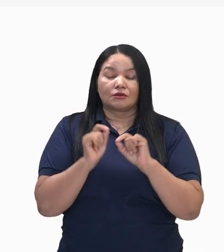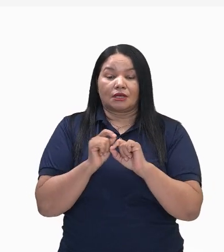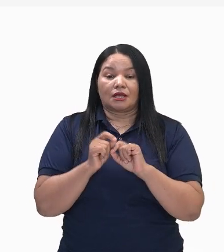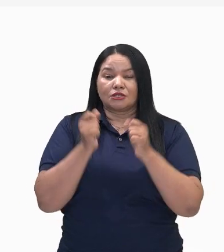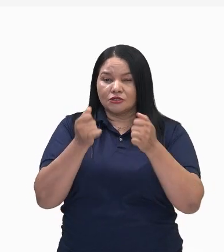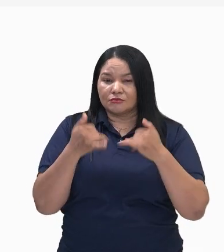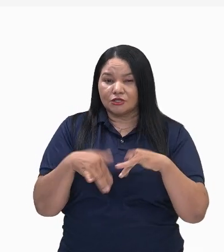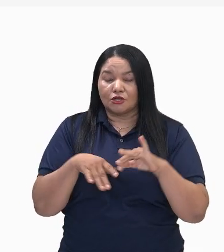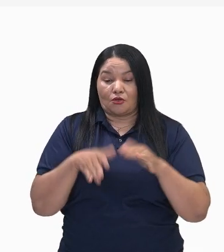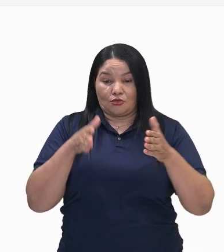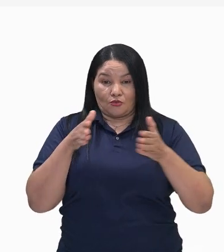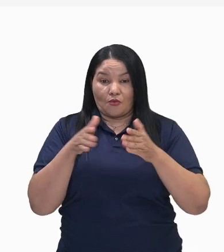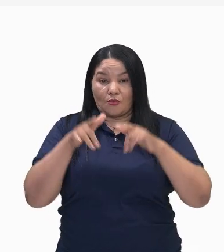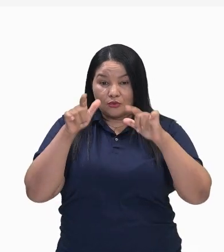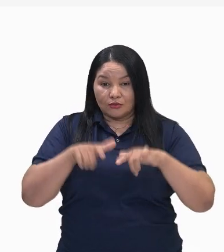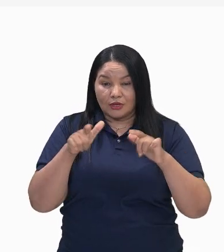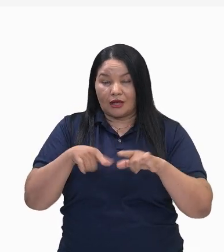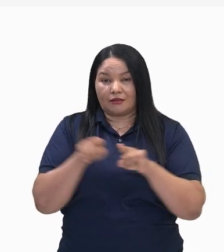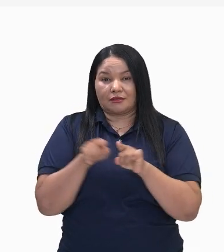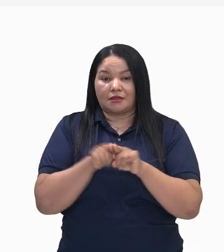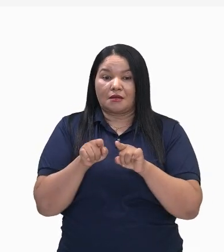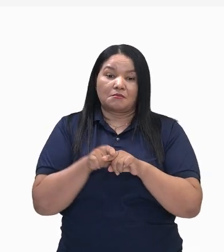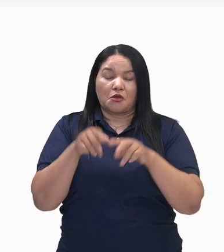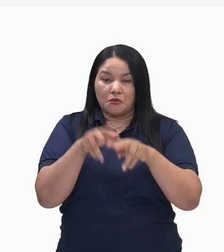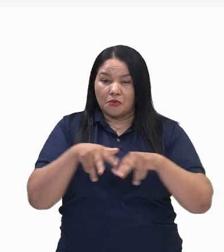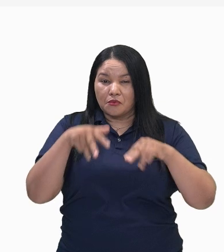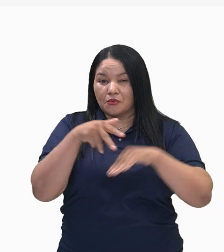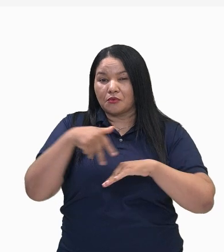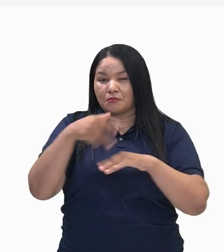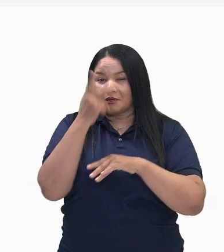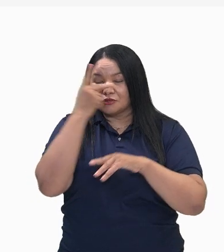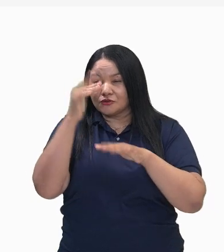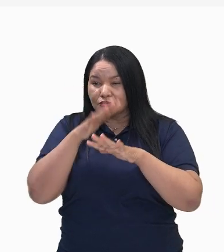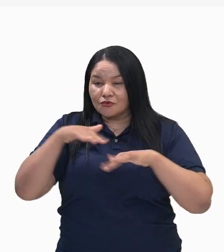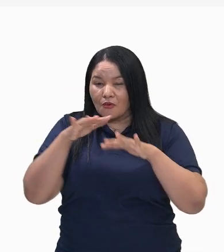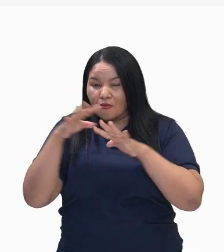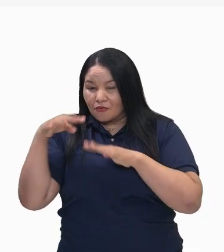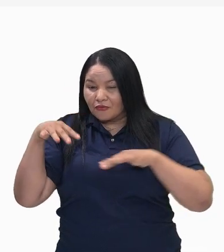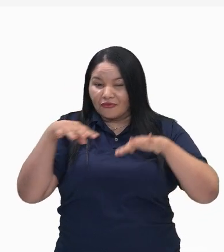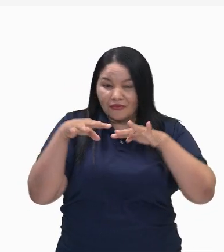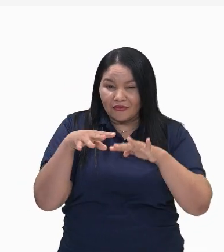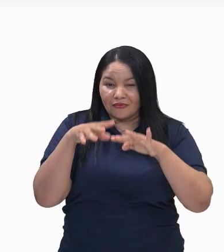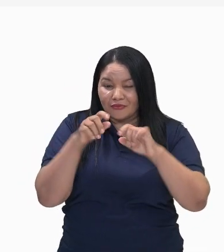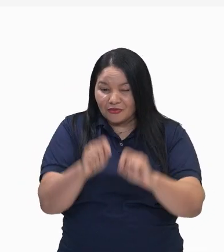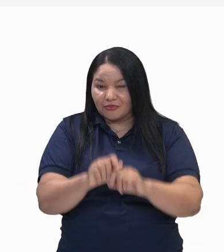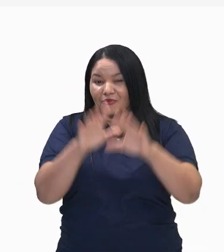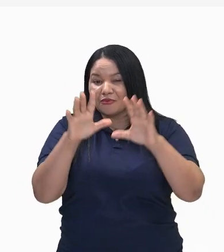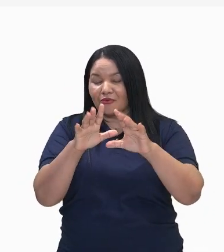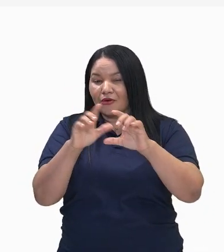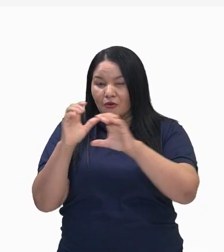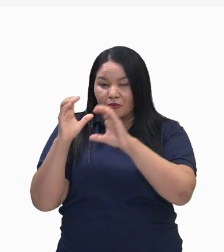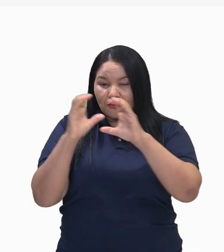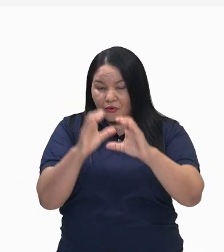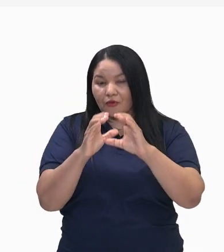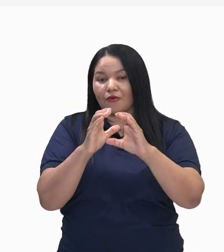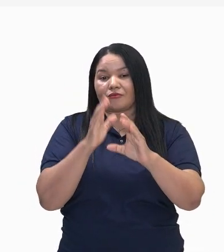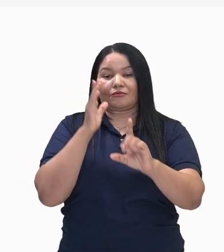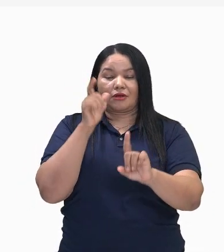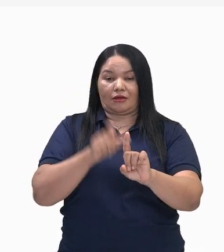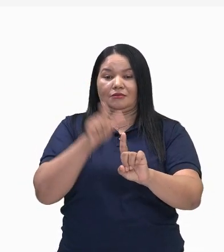a atmosfera, realça cenas e conduz o olhar do espectador através do uso de luzes de diferentes